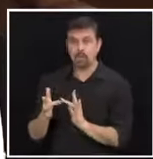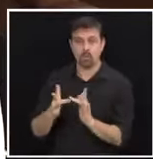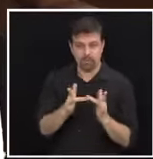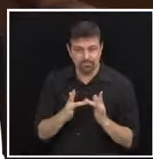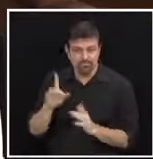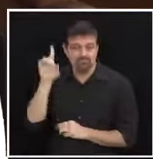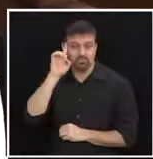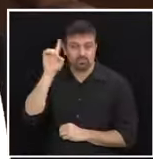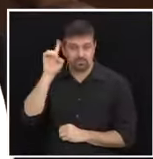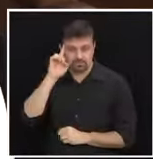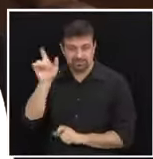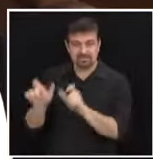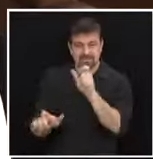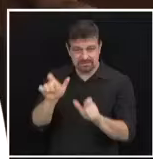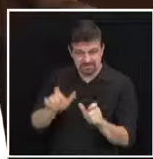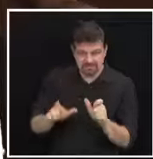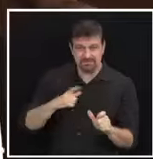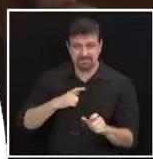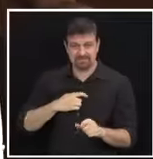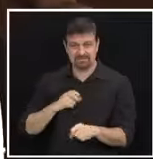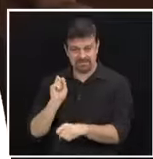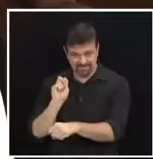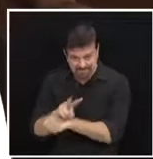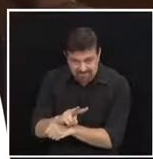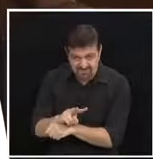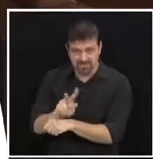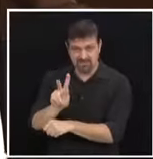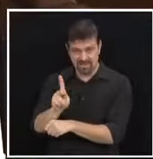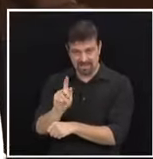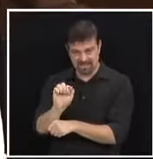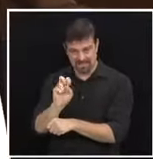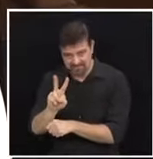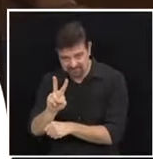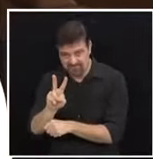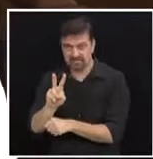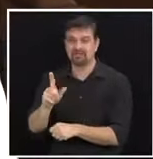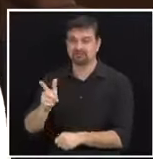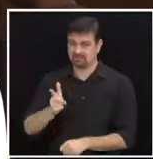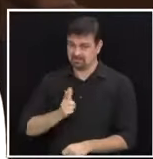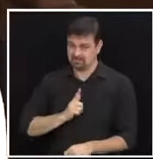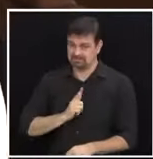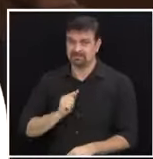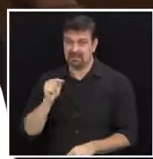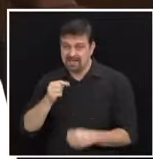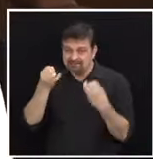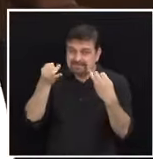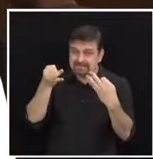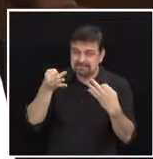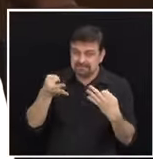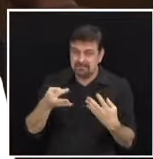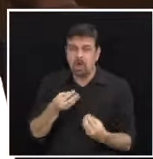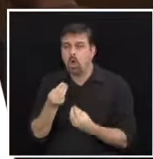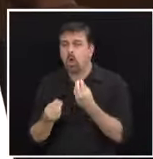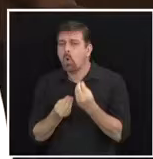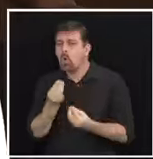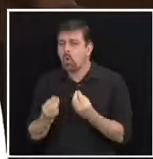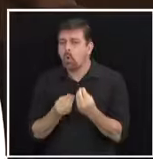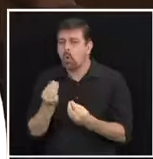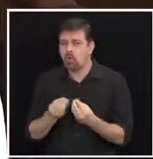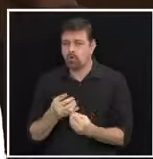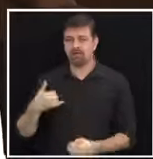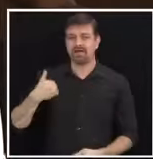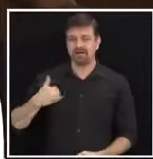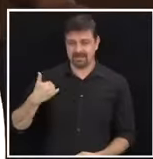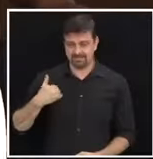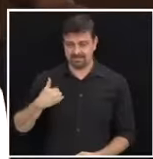no dia a dia com as pessoas que estão infectadas, que adquiriram esse vírus. Fala um pouquinho pra gente, Lia, essa faixa etária